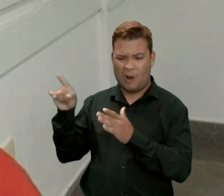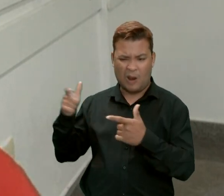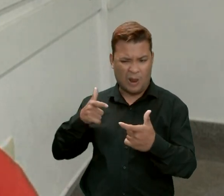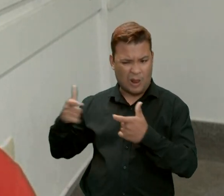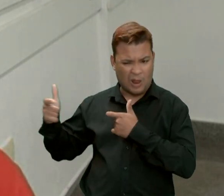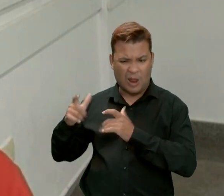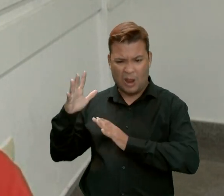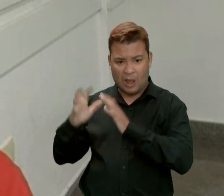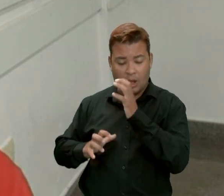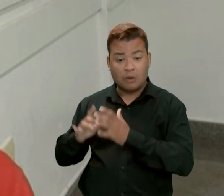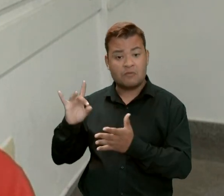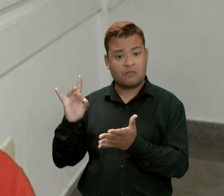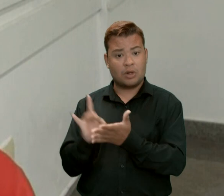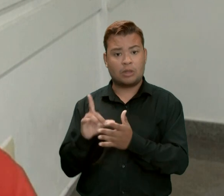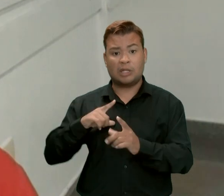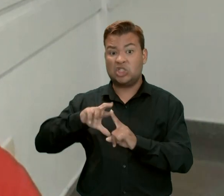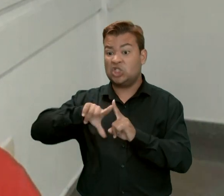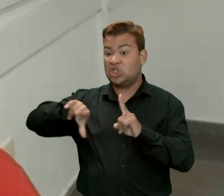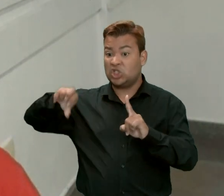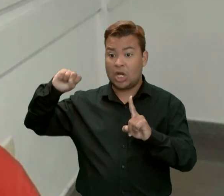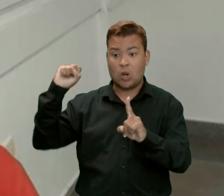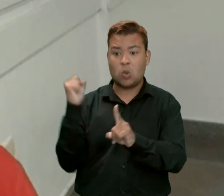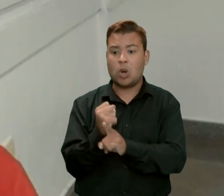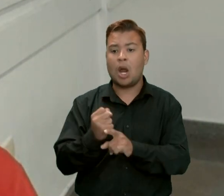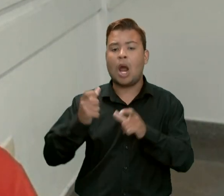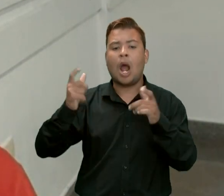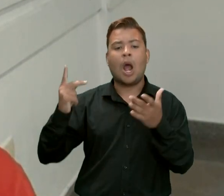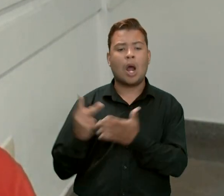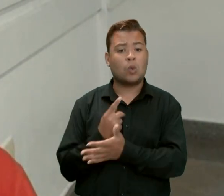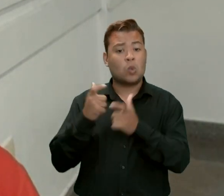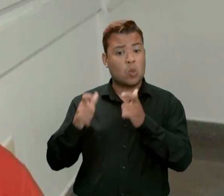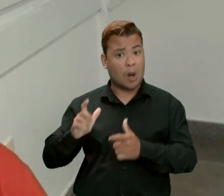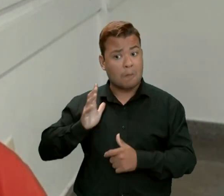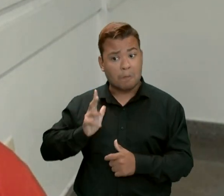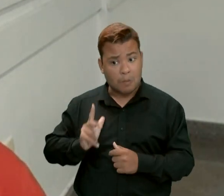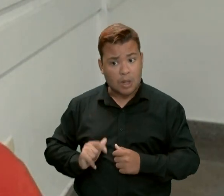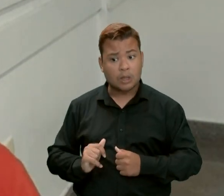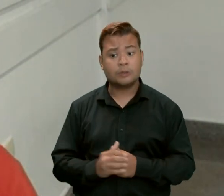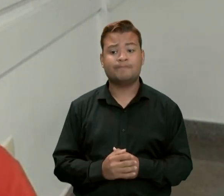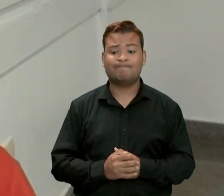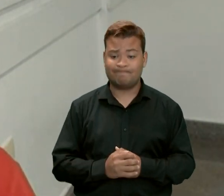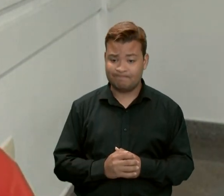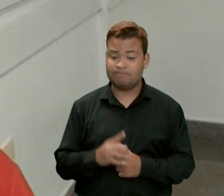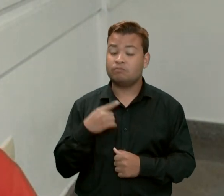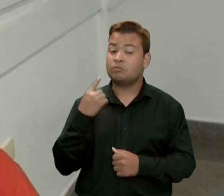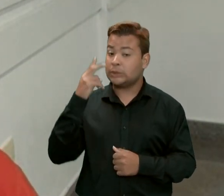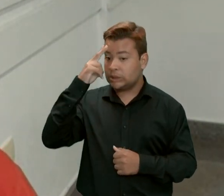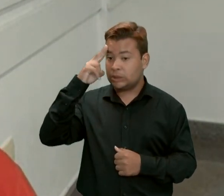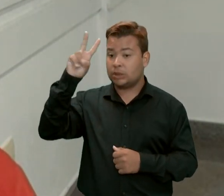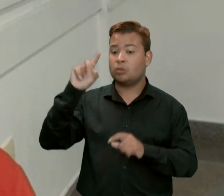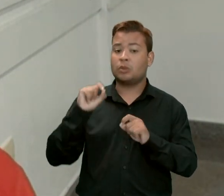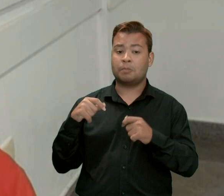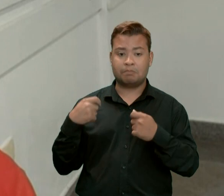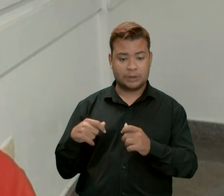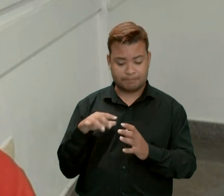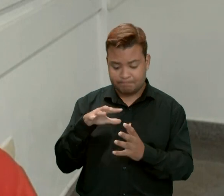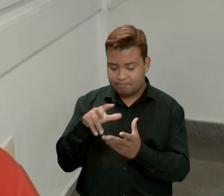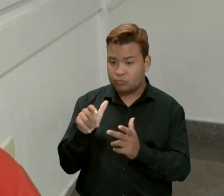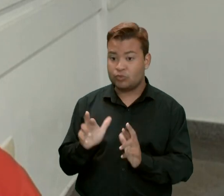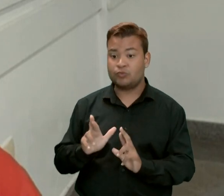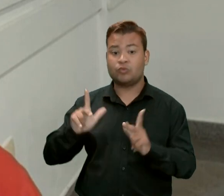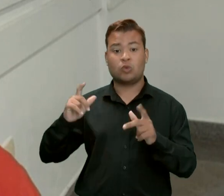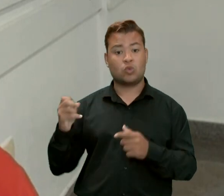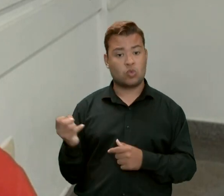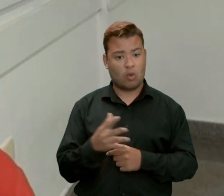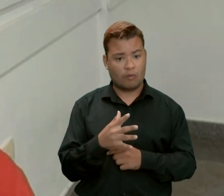nesse genocídio que tem acontecido no território palestino. Isso nos faz lembrar que nós precisamos construir um mundo novo. E falar de direitos